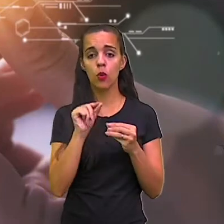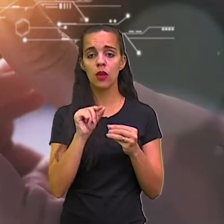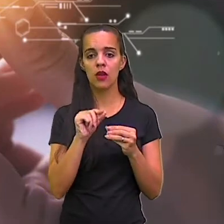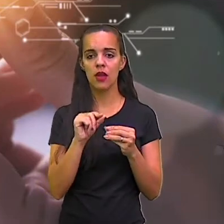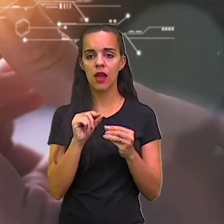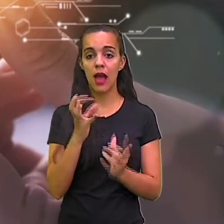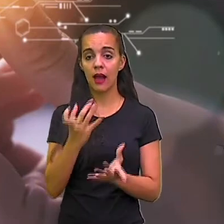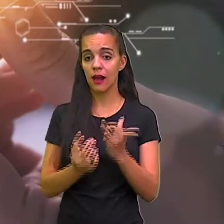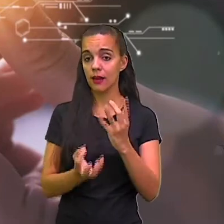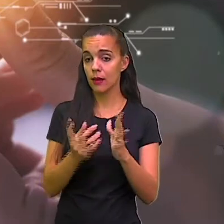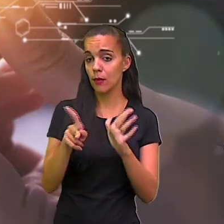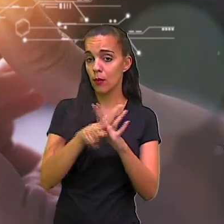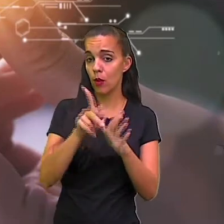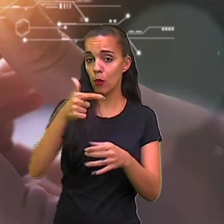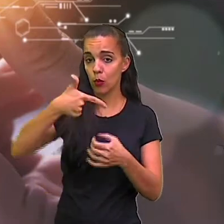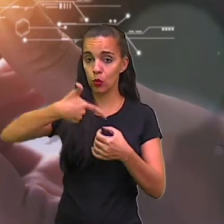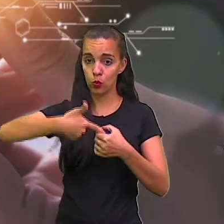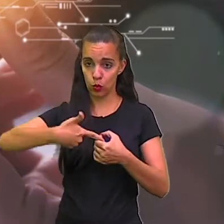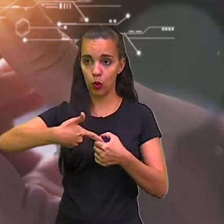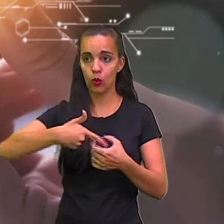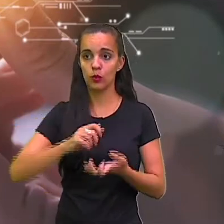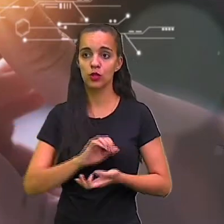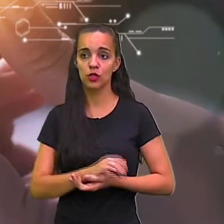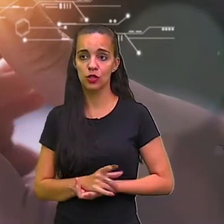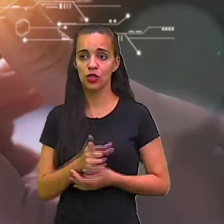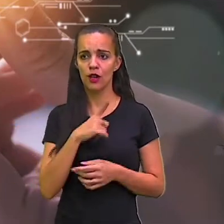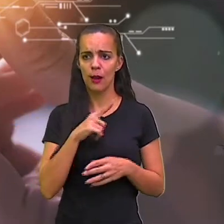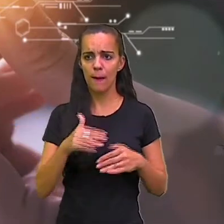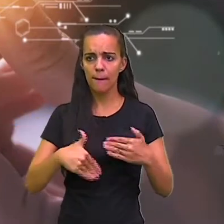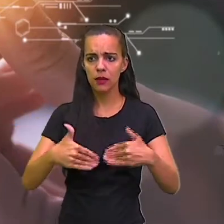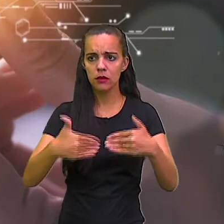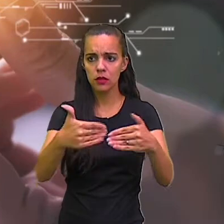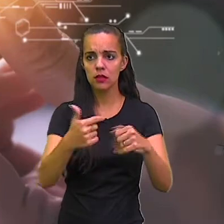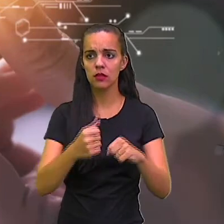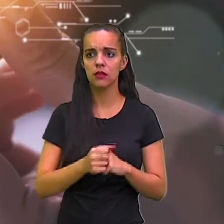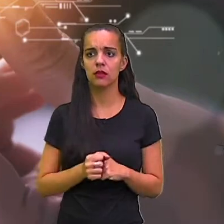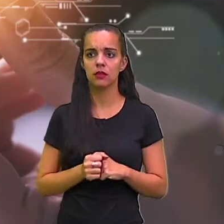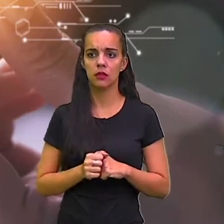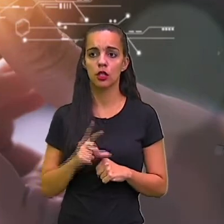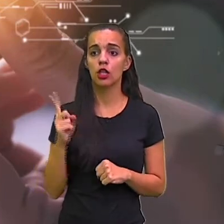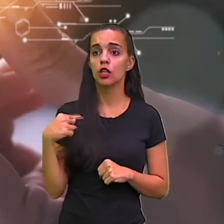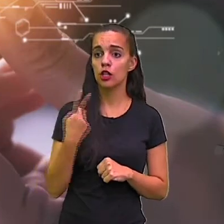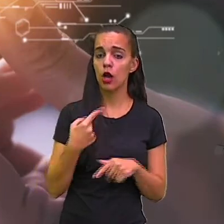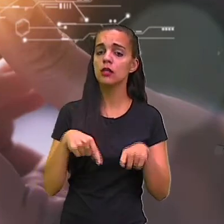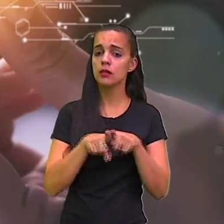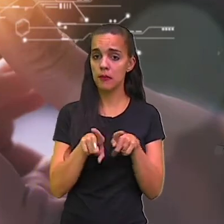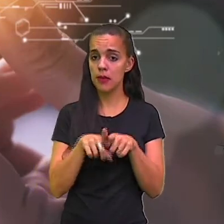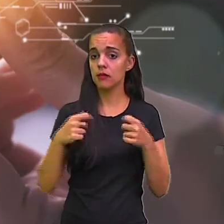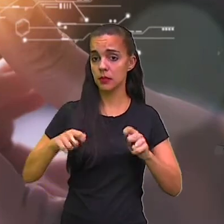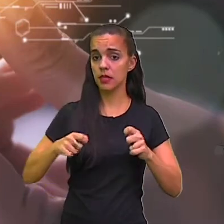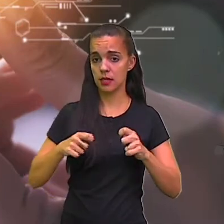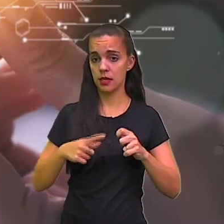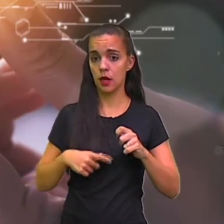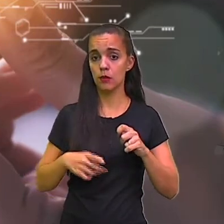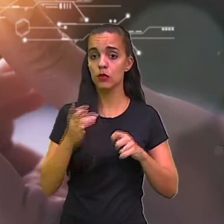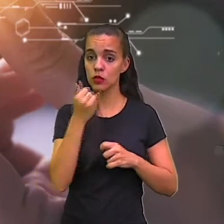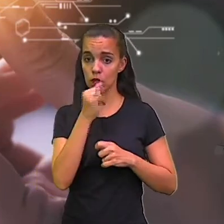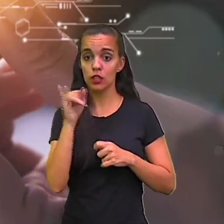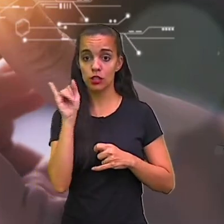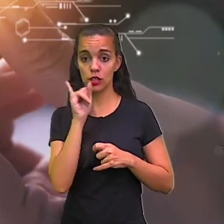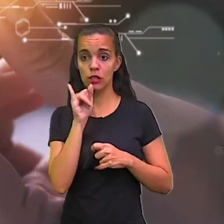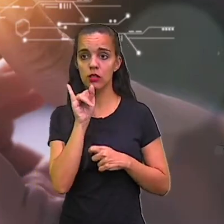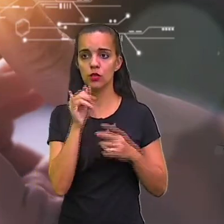no motor o nosso corpo se movimentar Nós também necessitando de energia que é